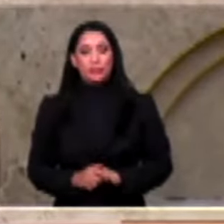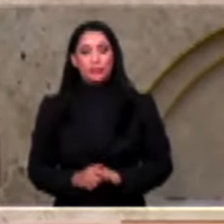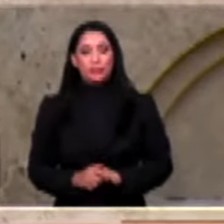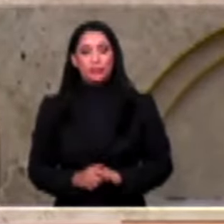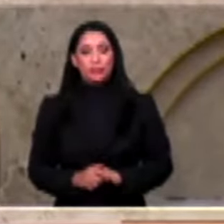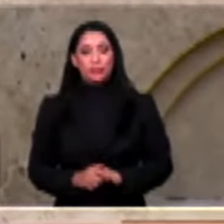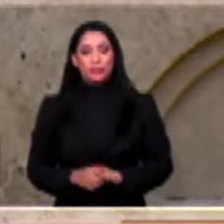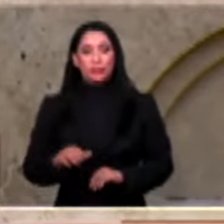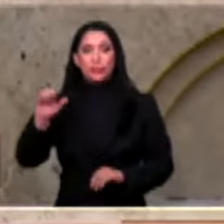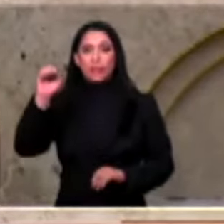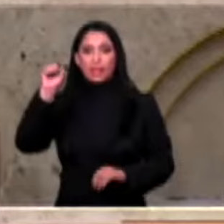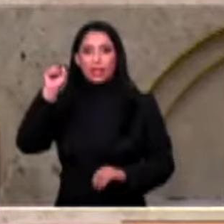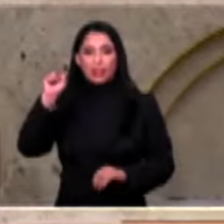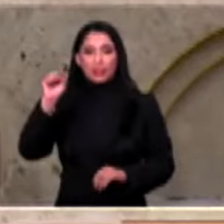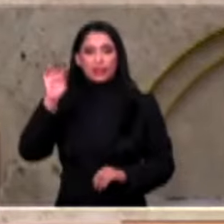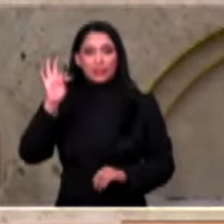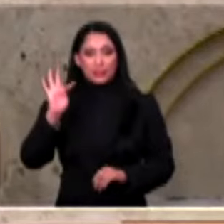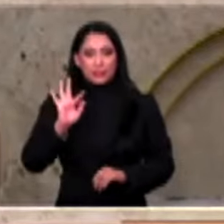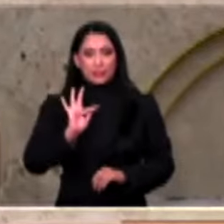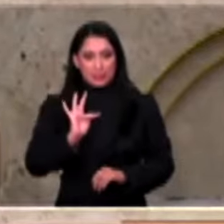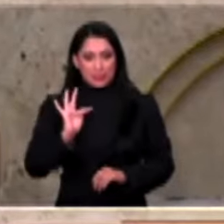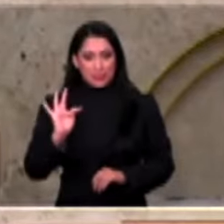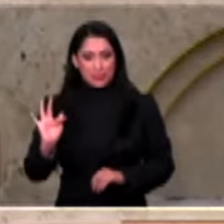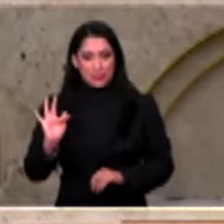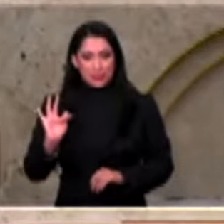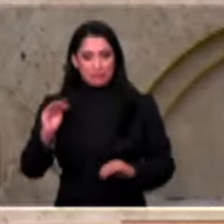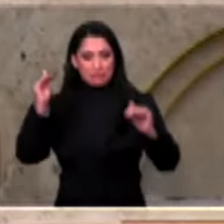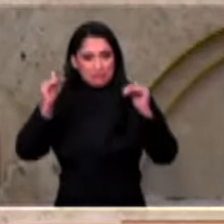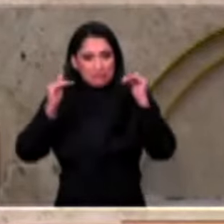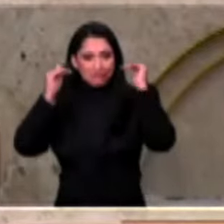Egrégio Supremo Tribunal Federal,